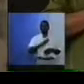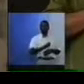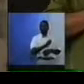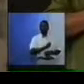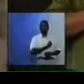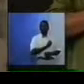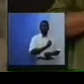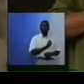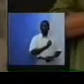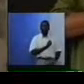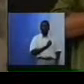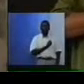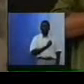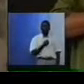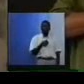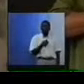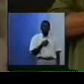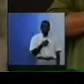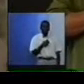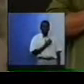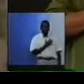aquela roupa branca foi se sujando.